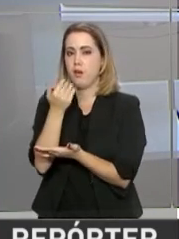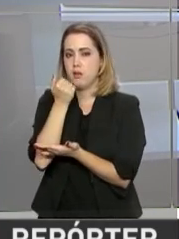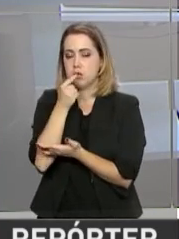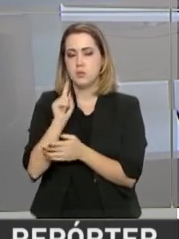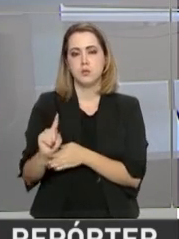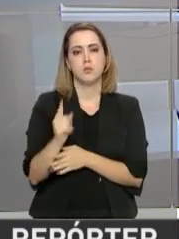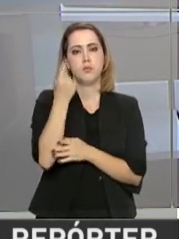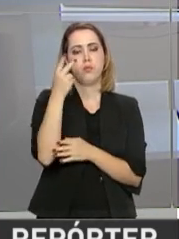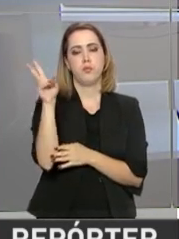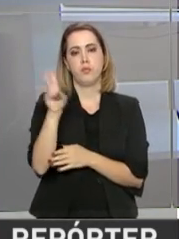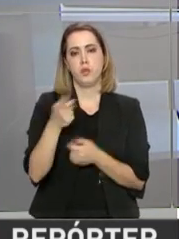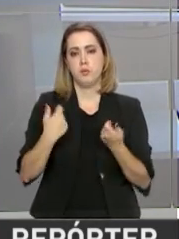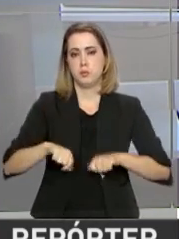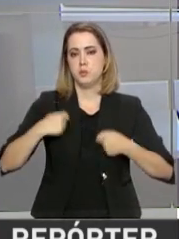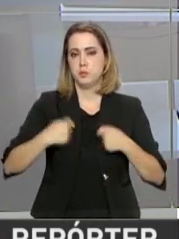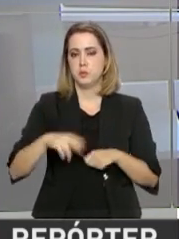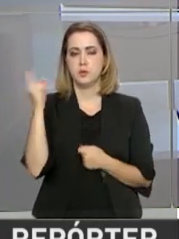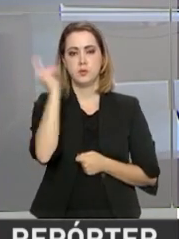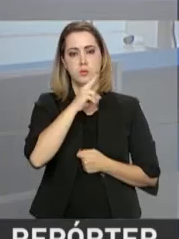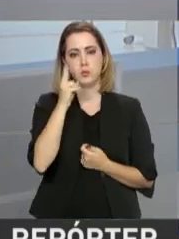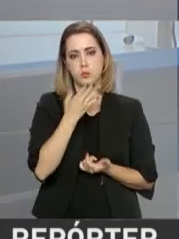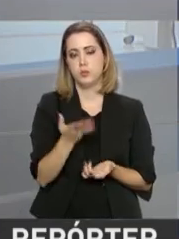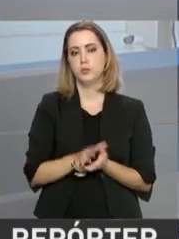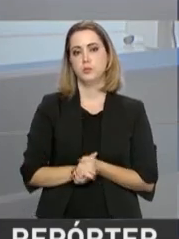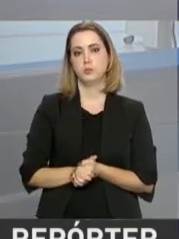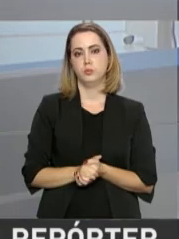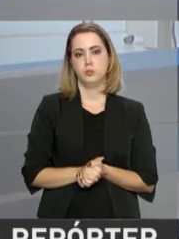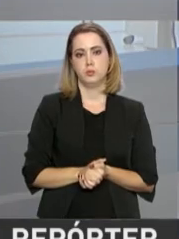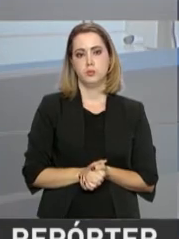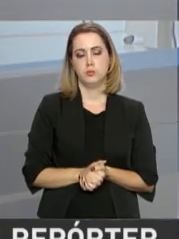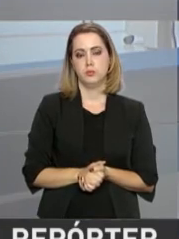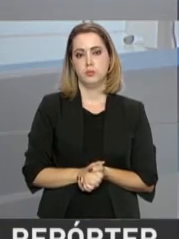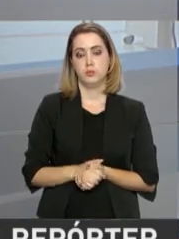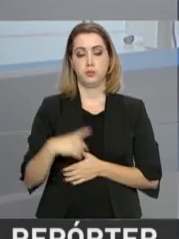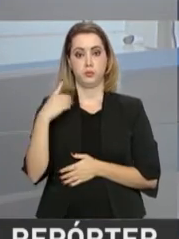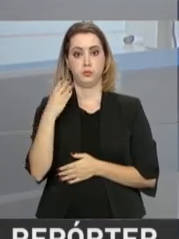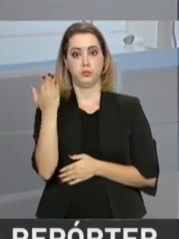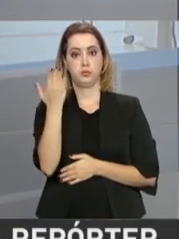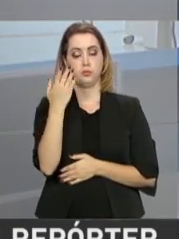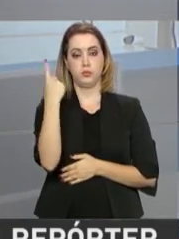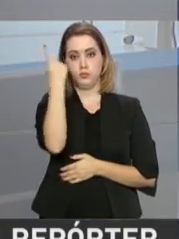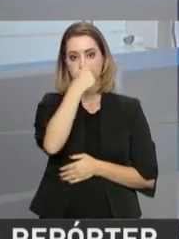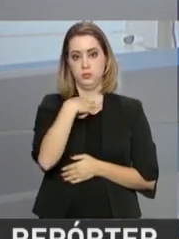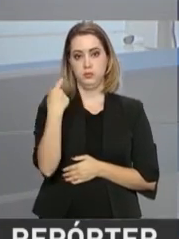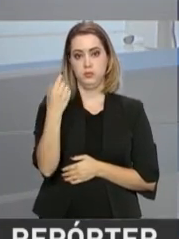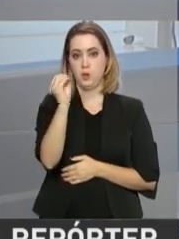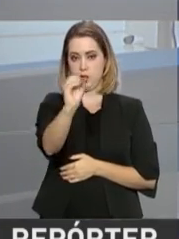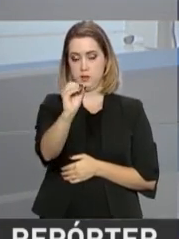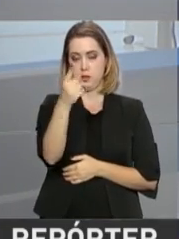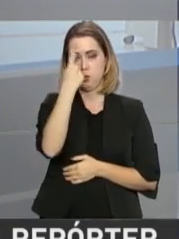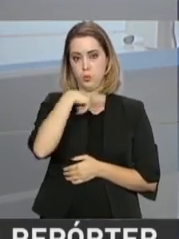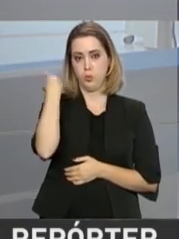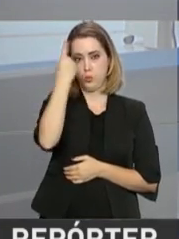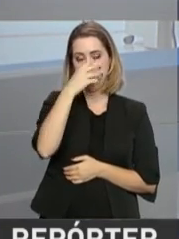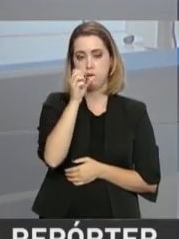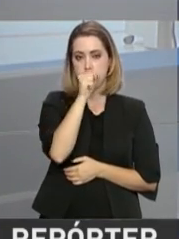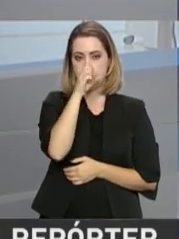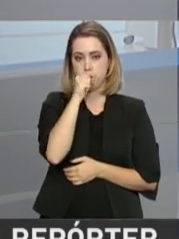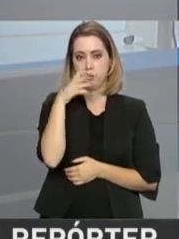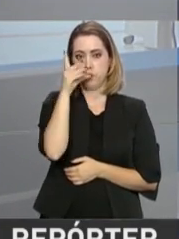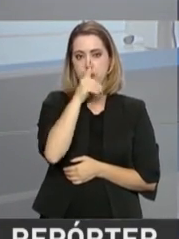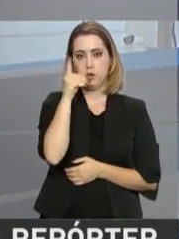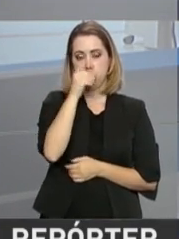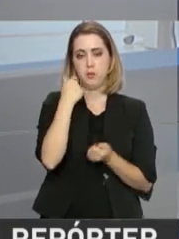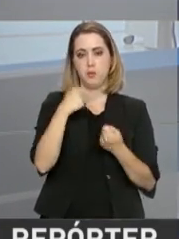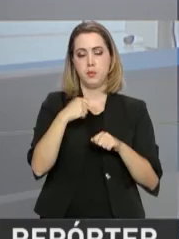de primeira necessidade nas regiões afetadas. À meia-noite de sábado para domingo, os relógios devem ser adiantados